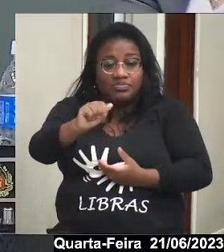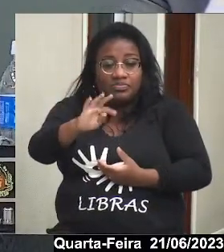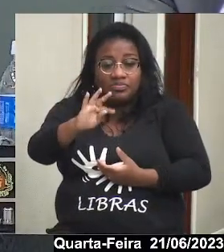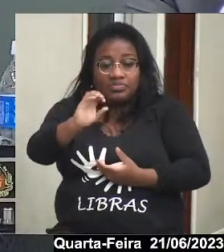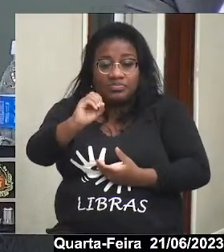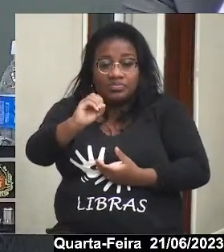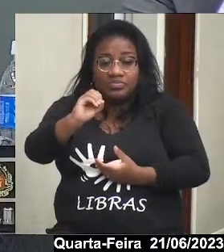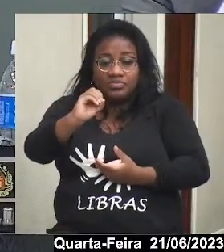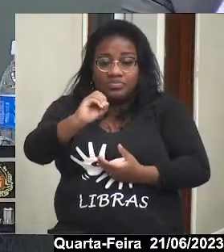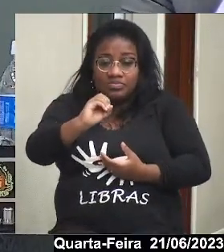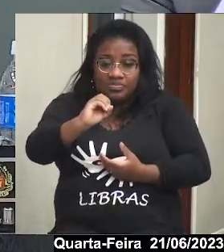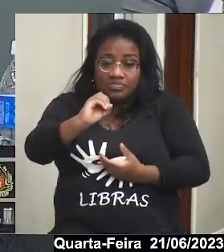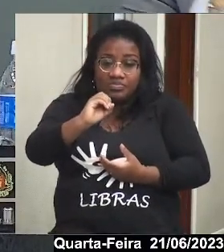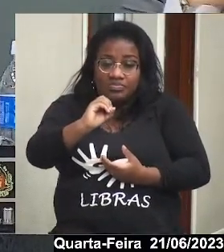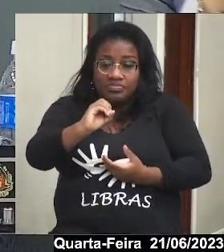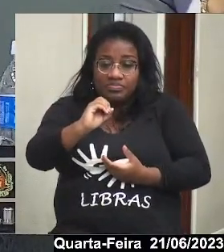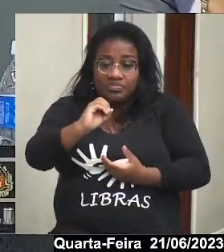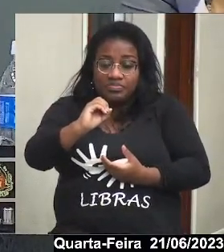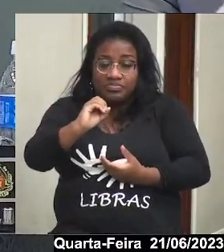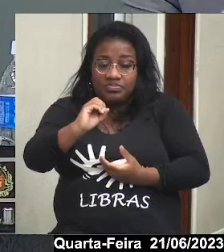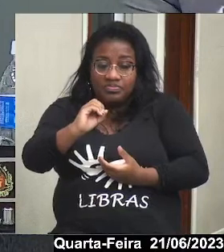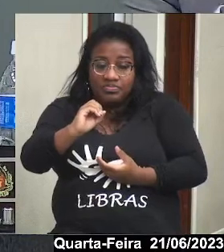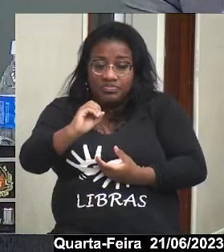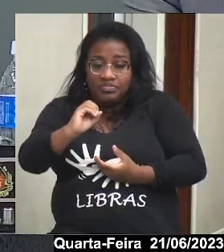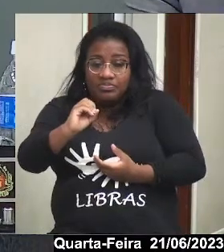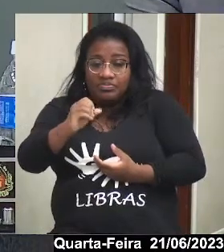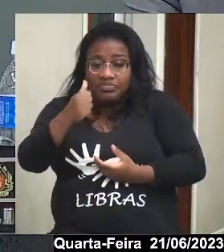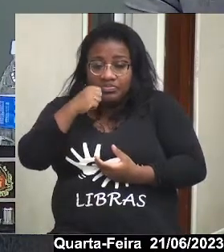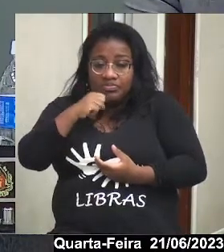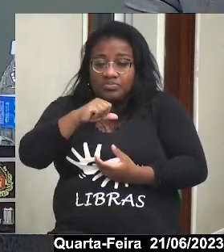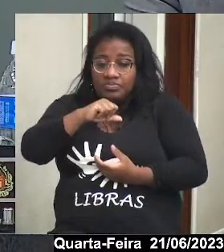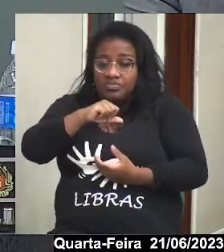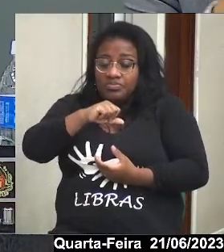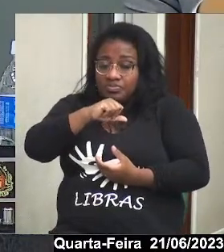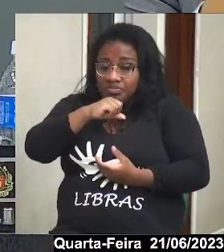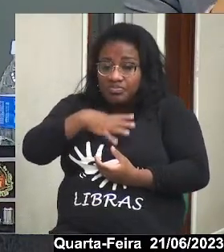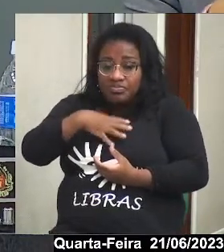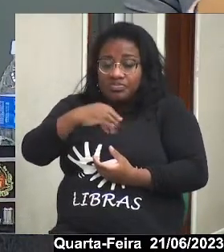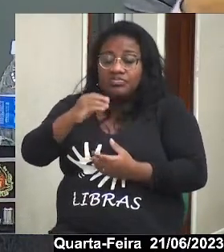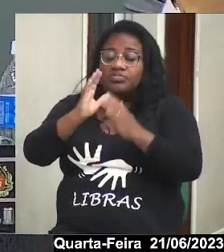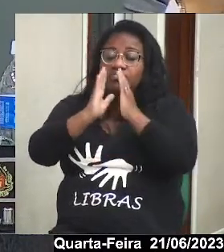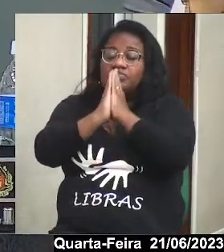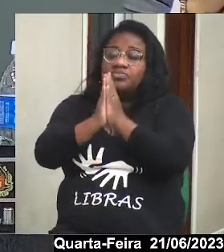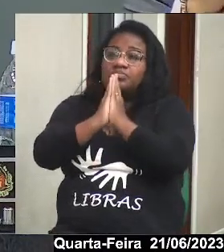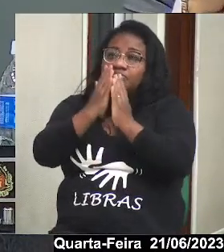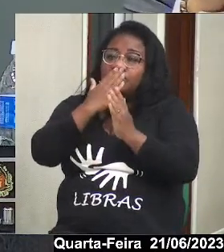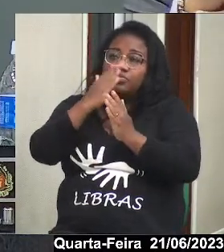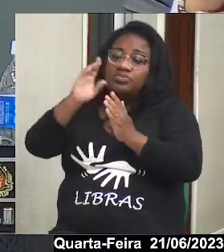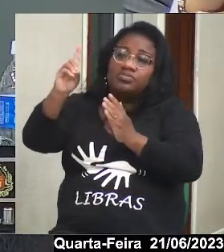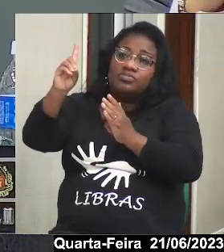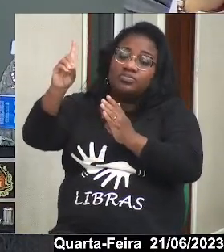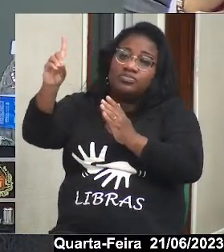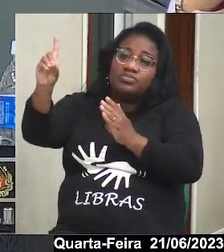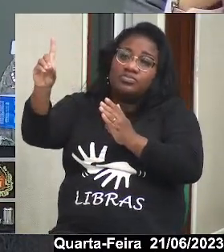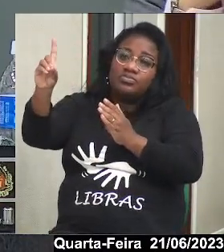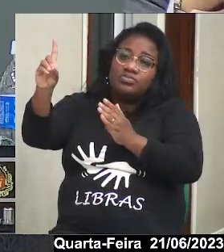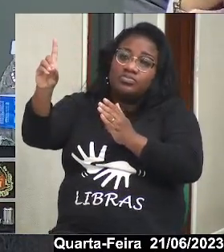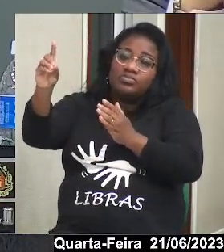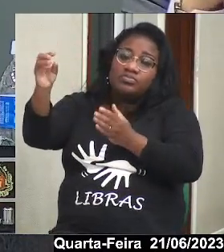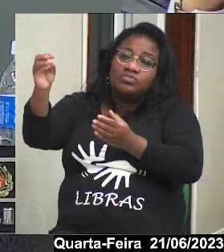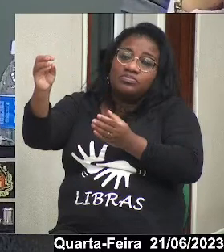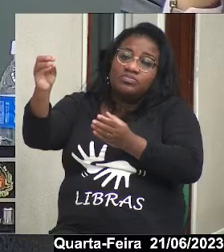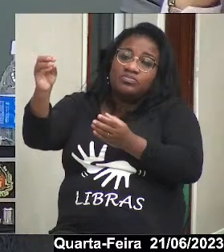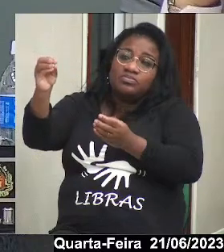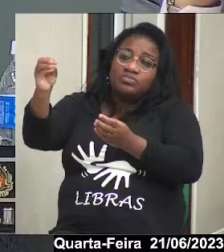abençoe. E quando deu 7 horas da noite, Gilson, fui buscar minha mãe e meu filho, ajoelhei e pedi a Deus que ele não